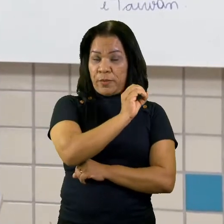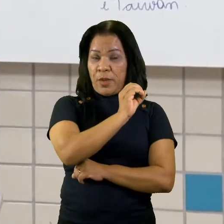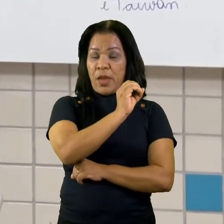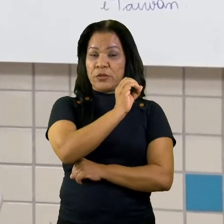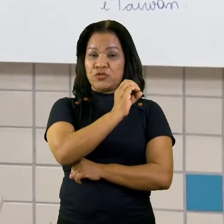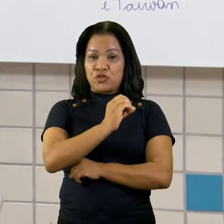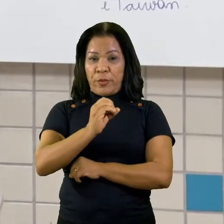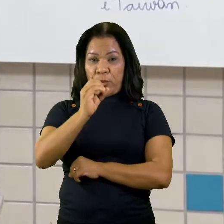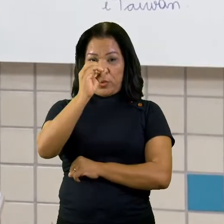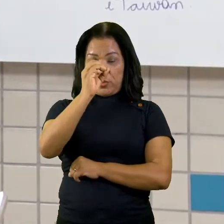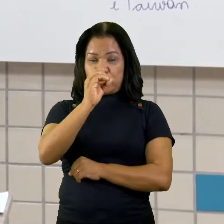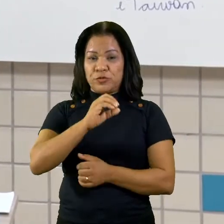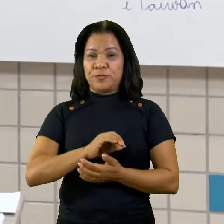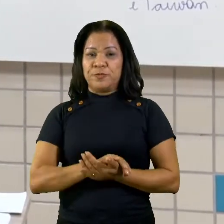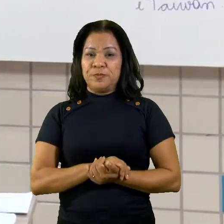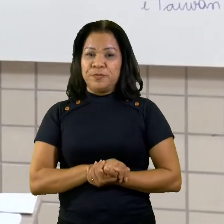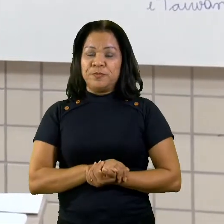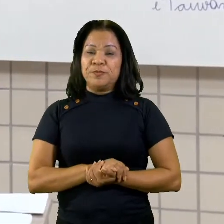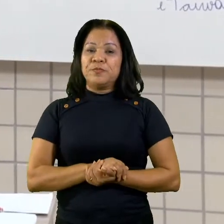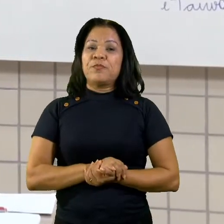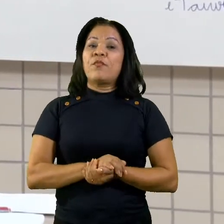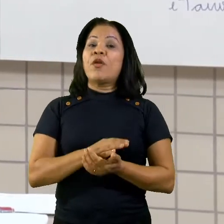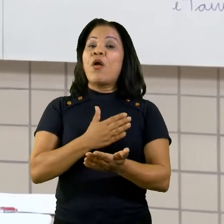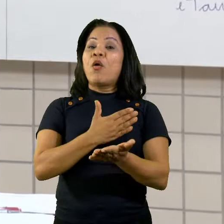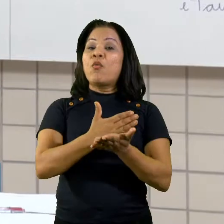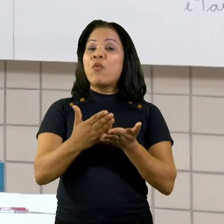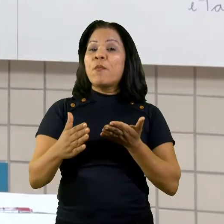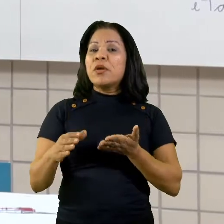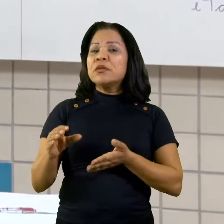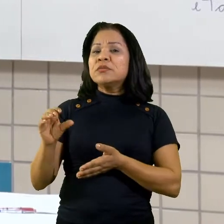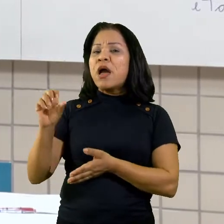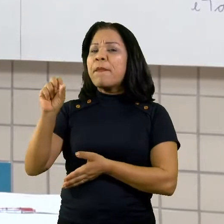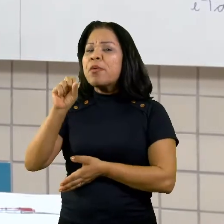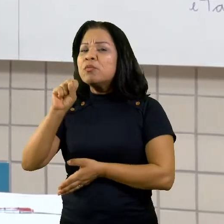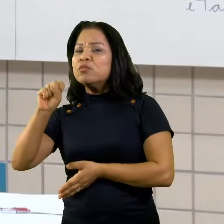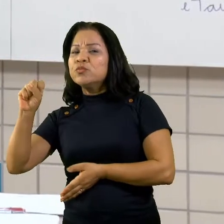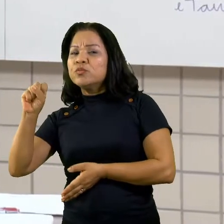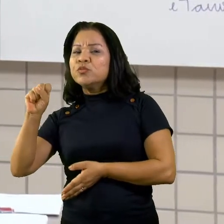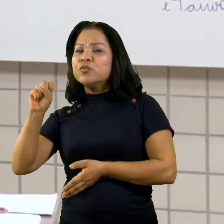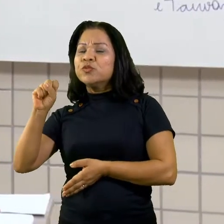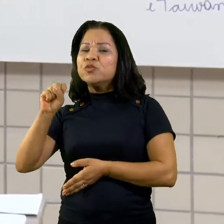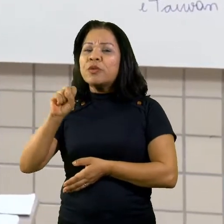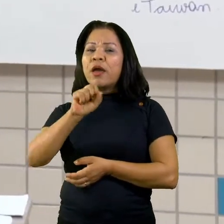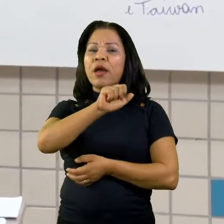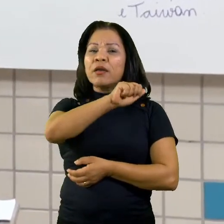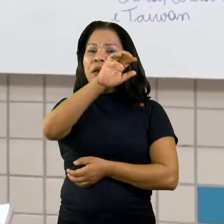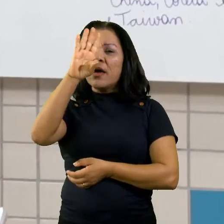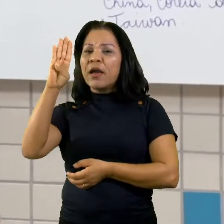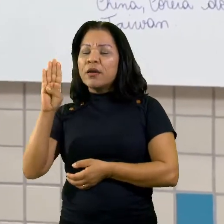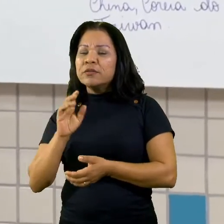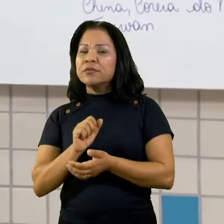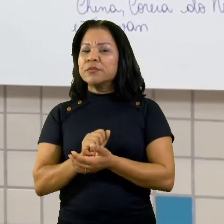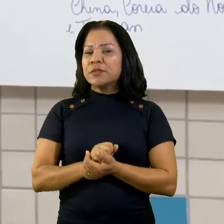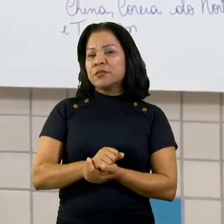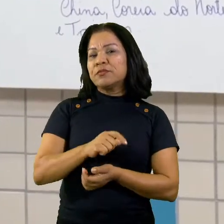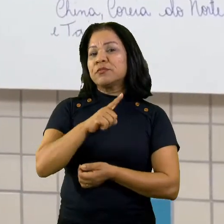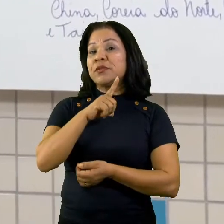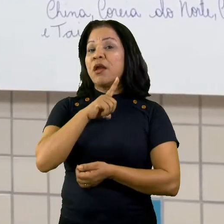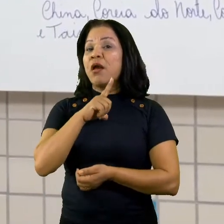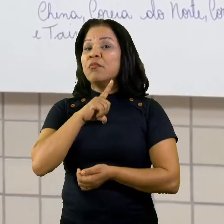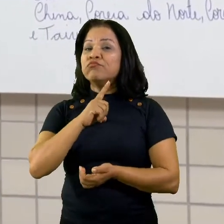primeira parte que a gente vai falar é sobre o Sudeste Asiático. O que é o Sudeste Asiático? É formado por Brunei,